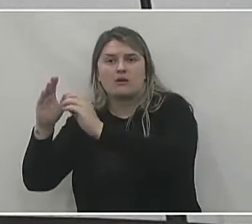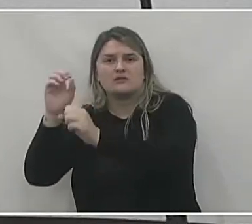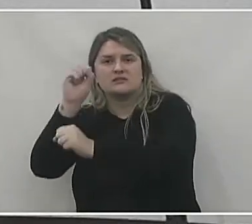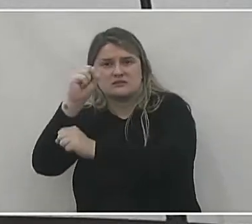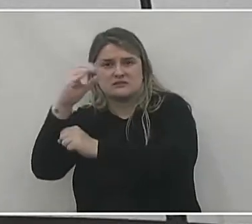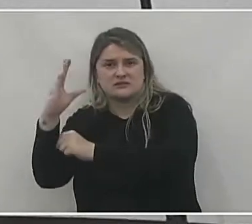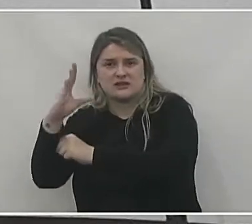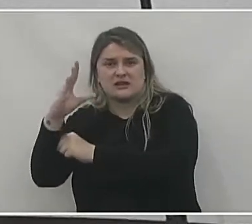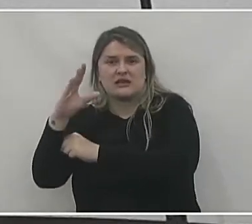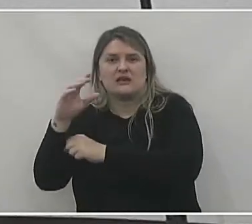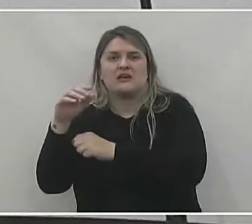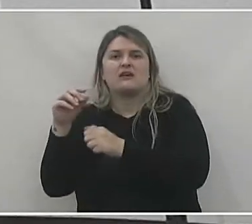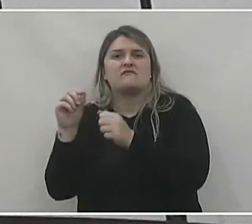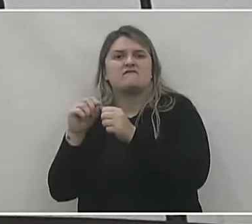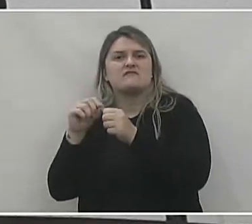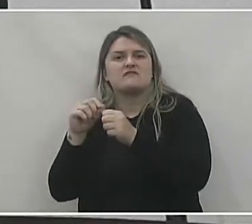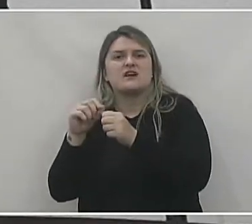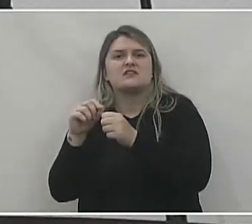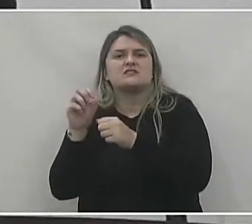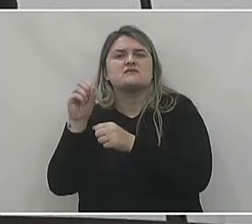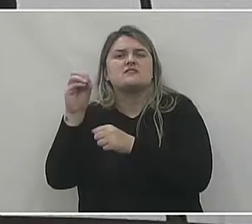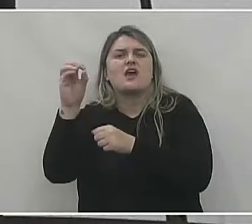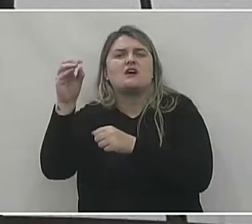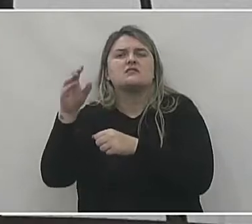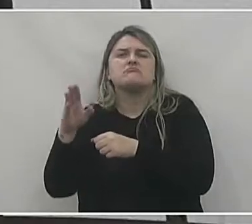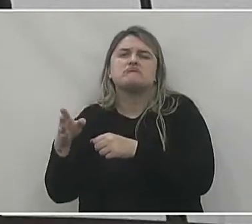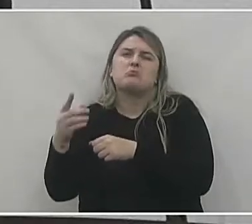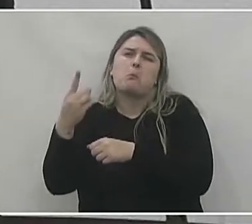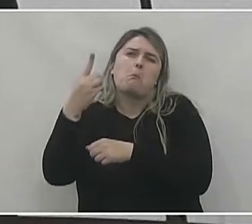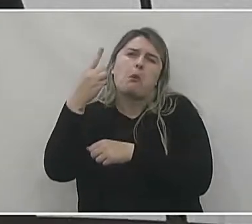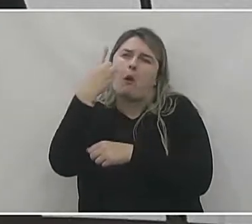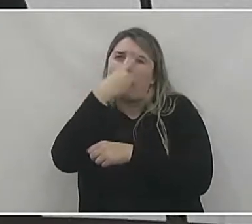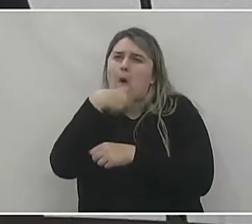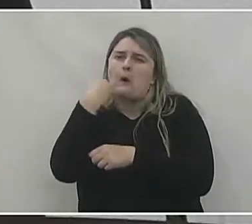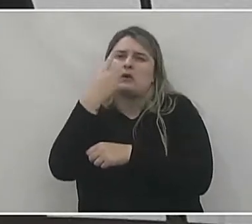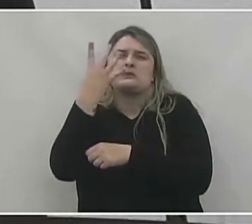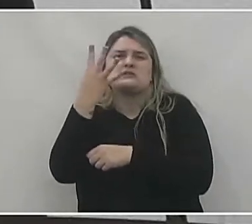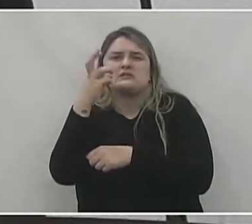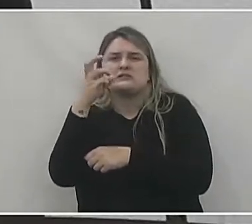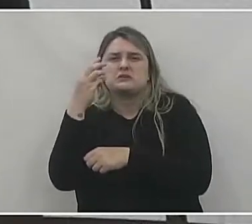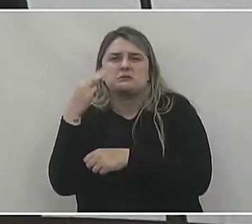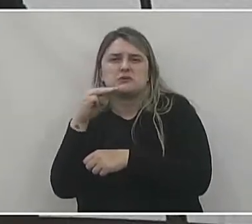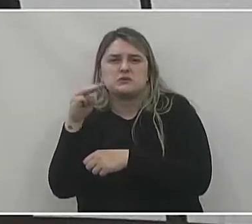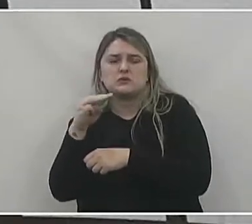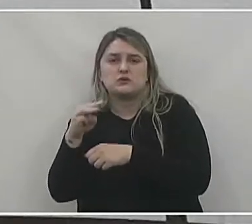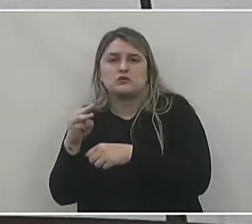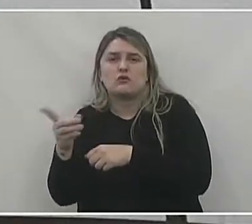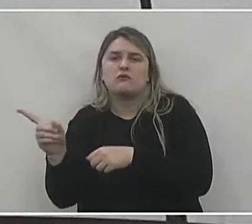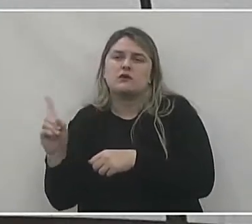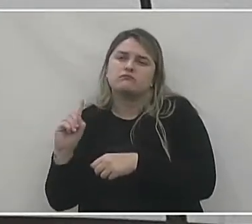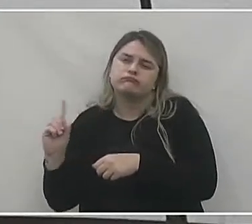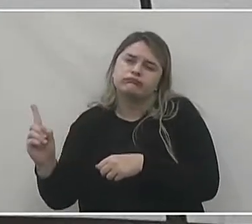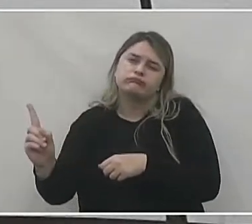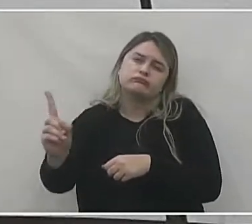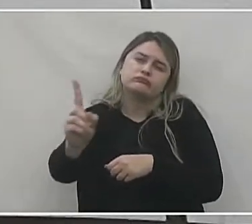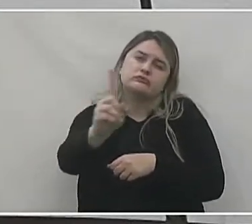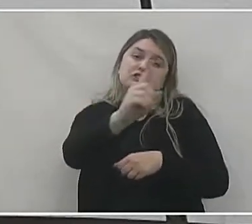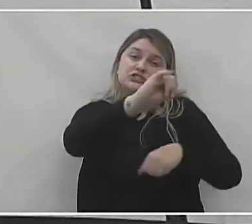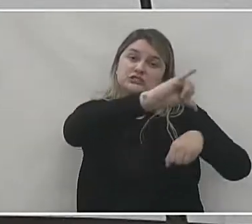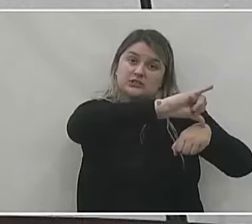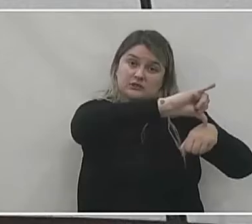faz uma viagem de meia hora, até de 45 minutos, para chegar no centro de União da Vitória. Com a